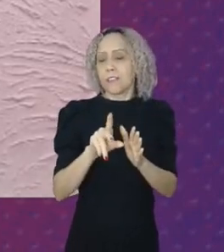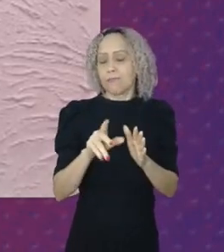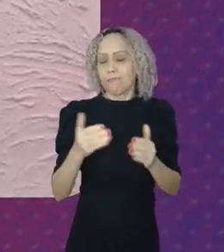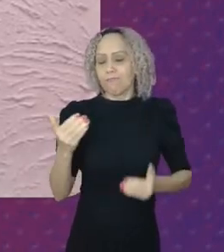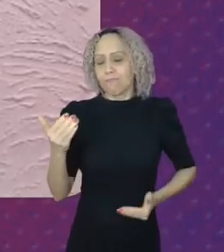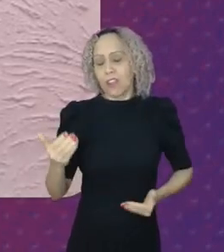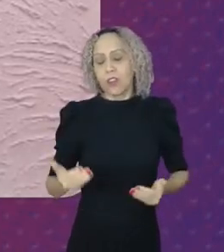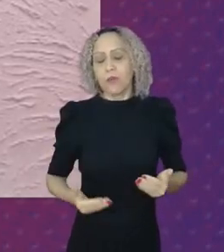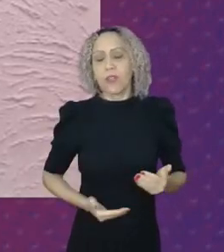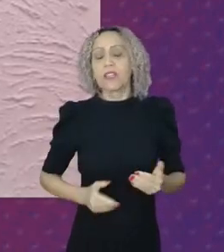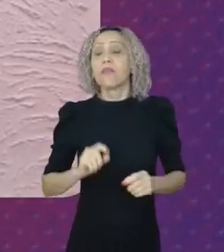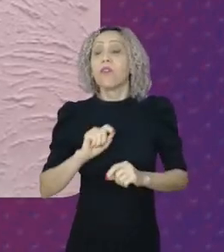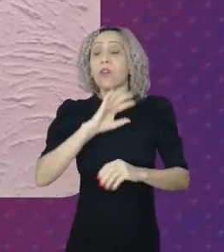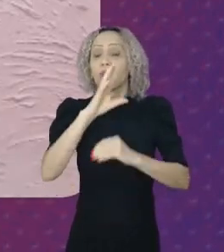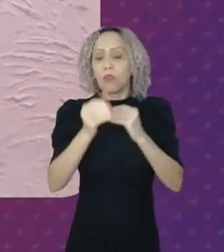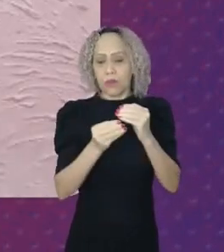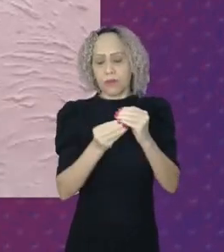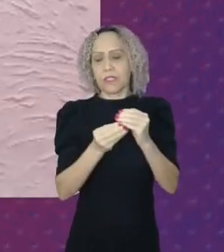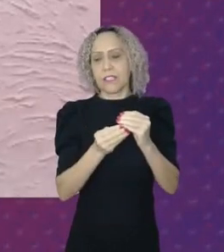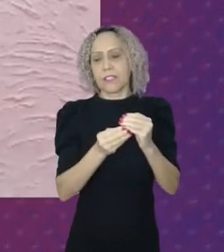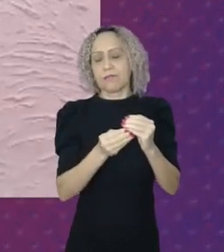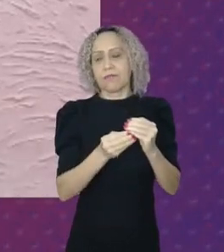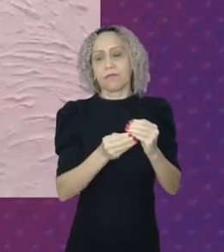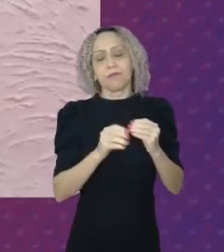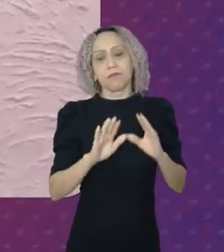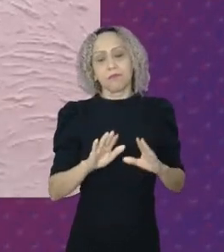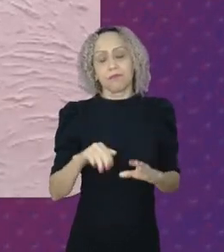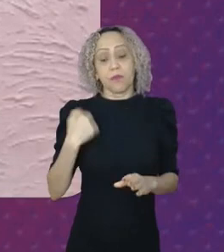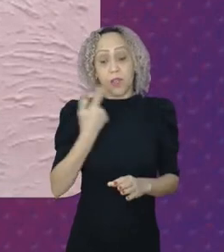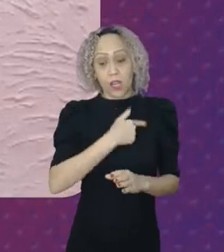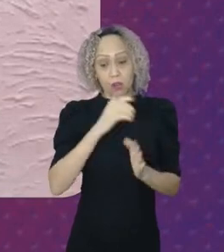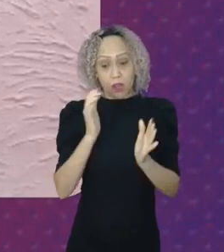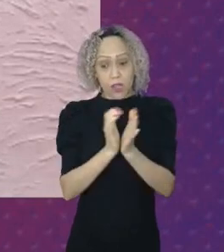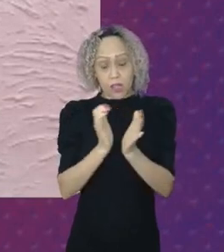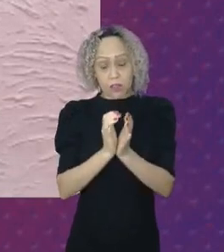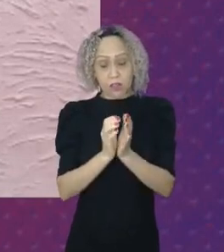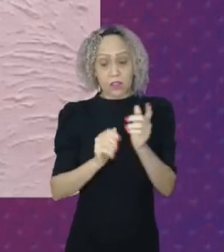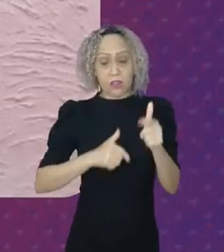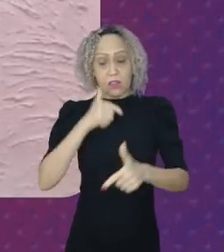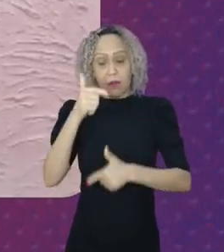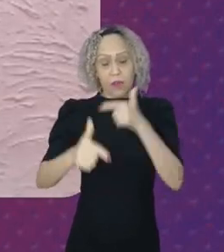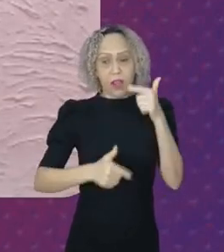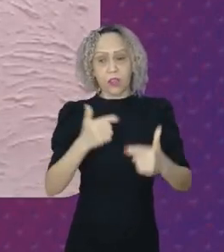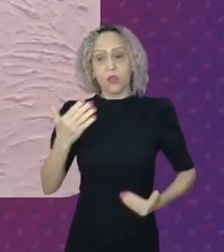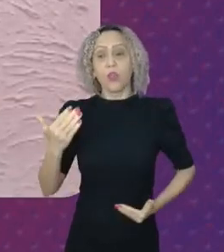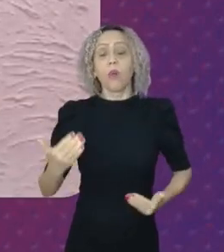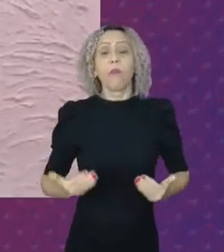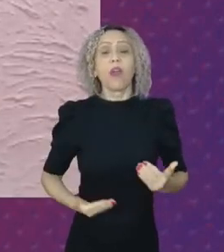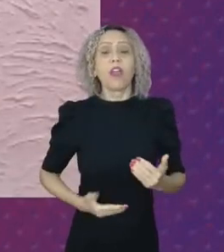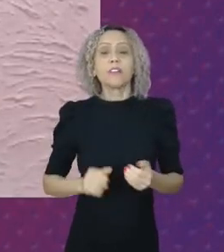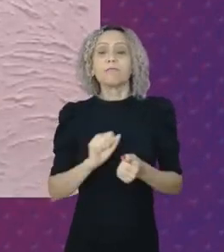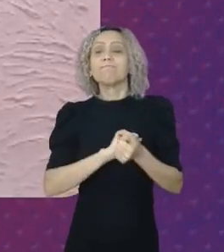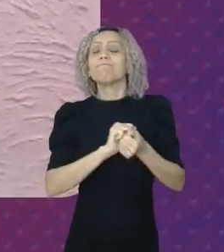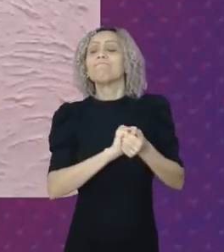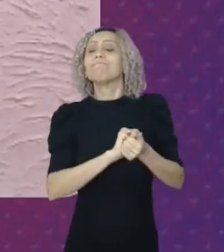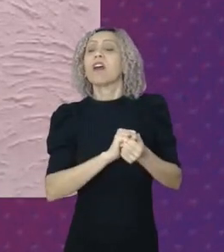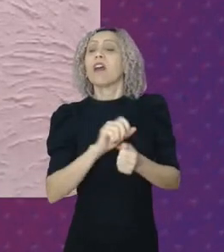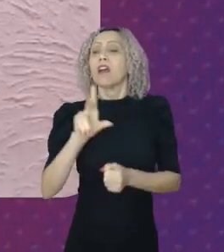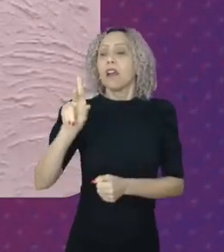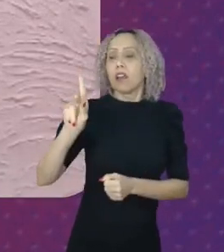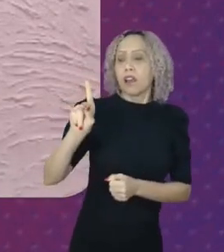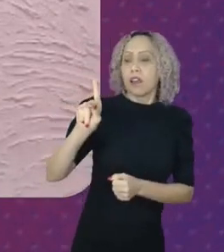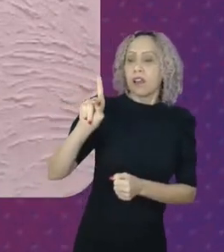E para a gente, para a categoria de trabalhadores domésticas, a PEC